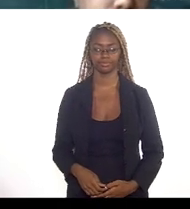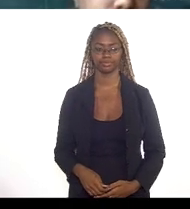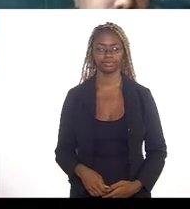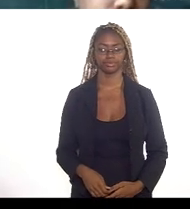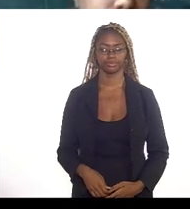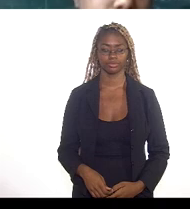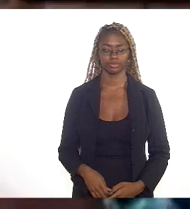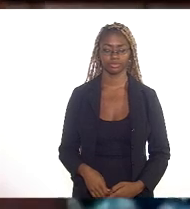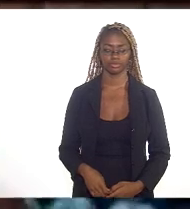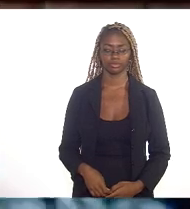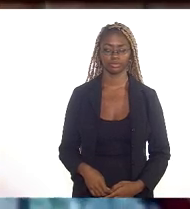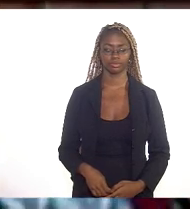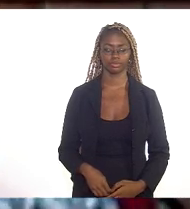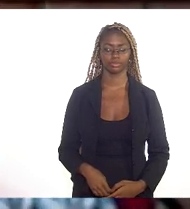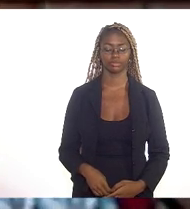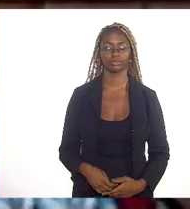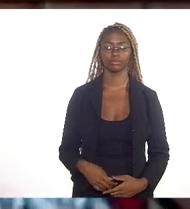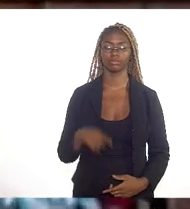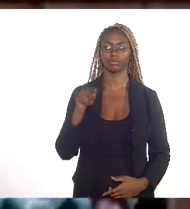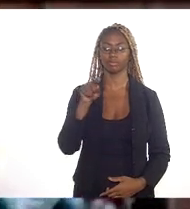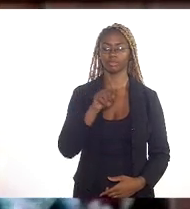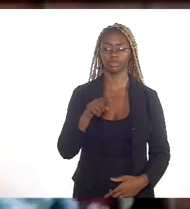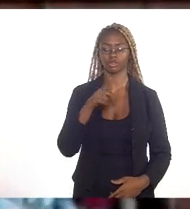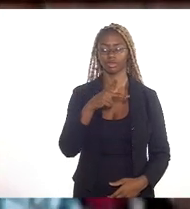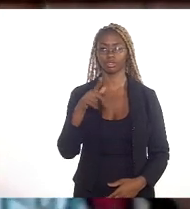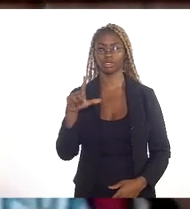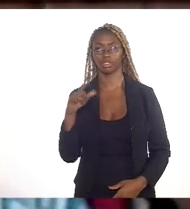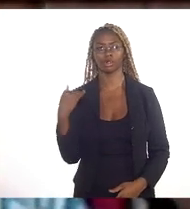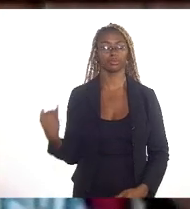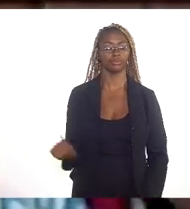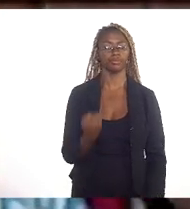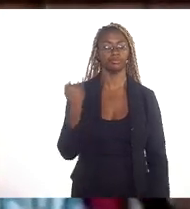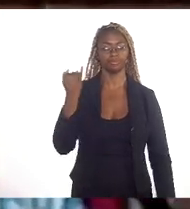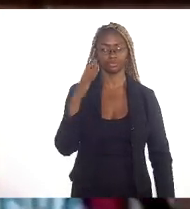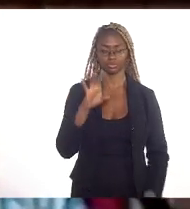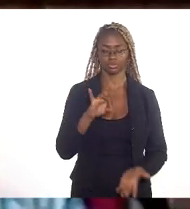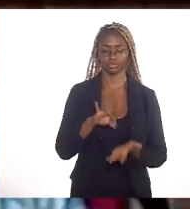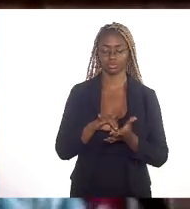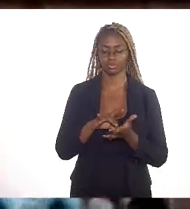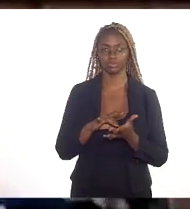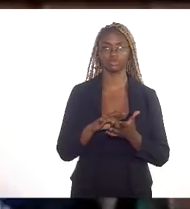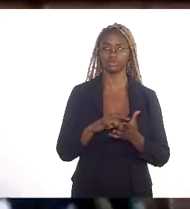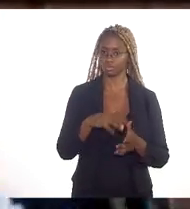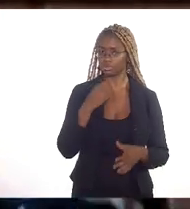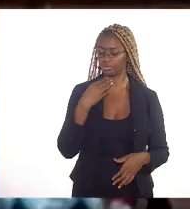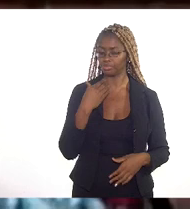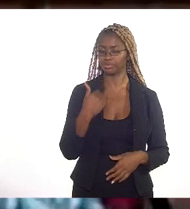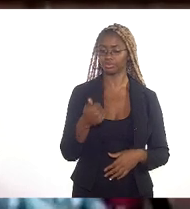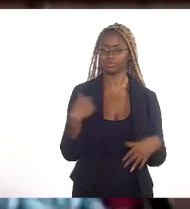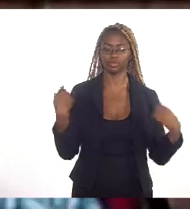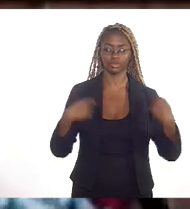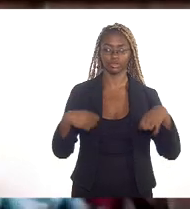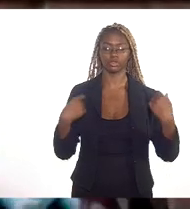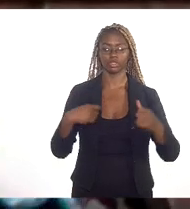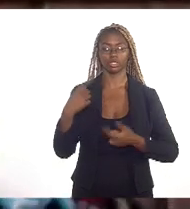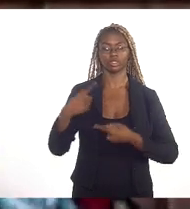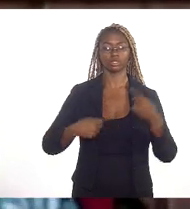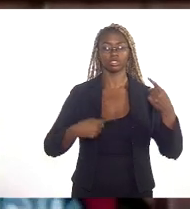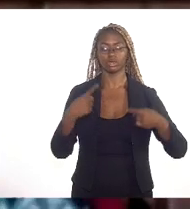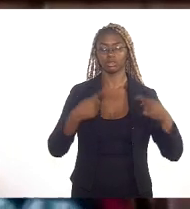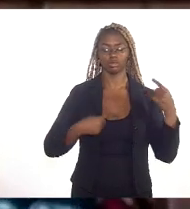Presidente, presente o projeto é extremamente importante, meritório, carece de debate,